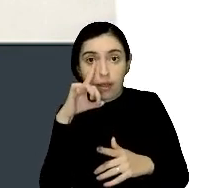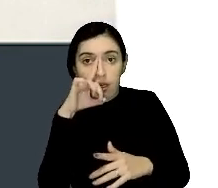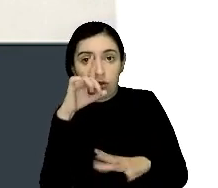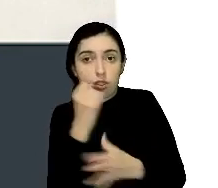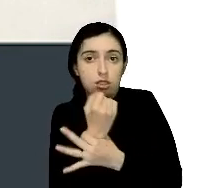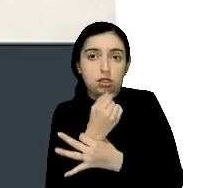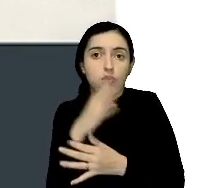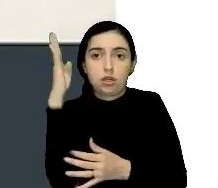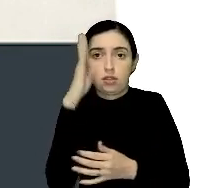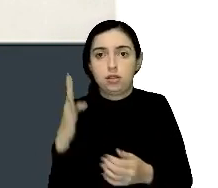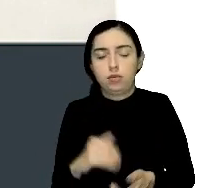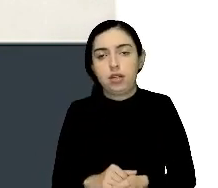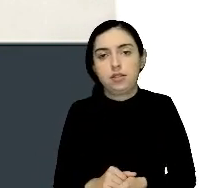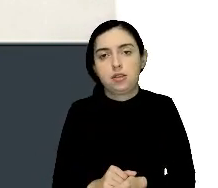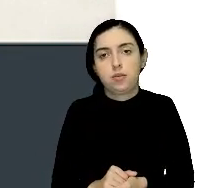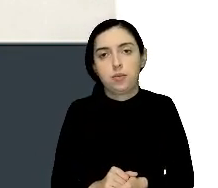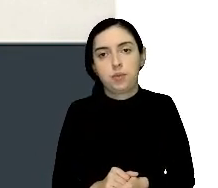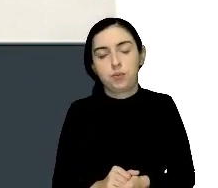Brasil.